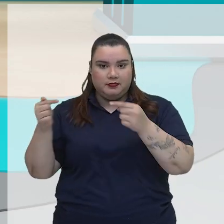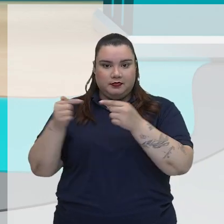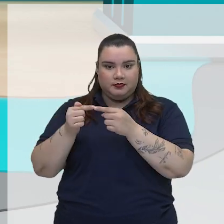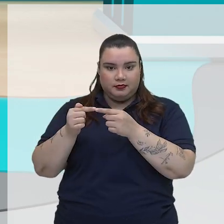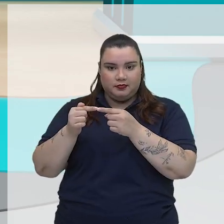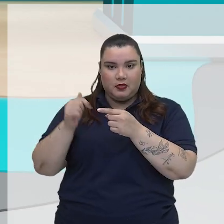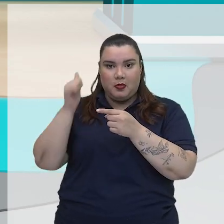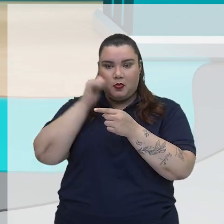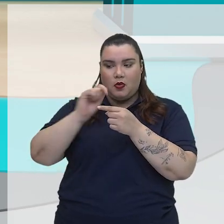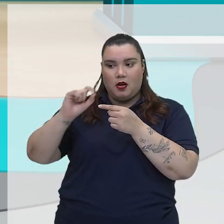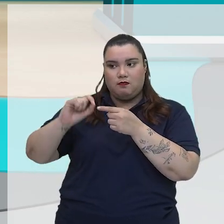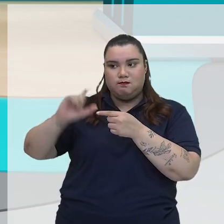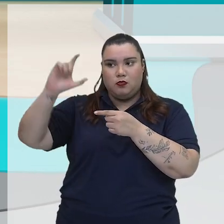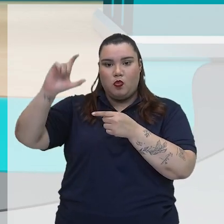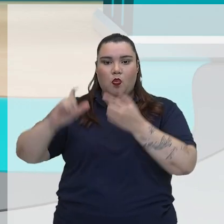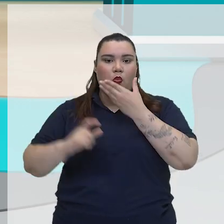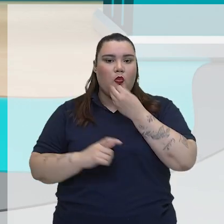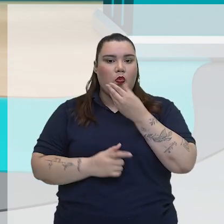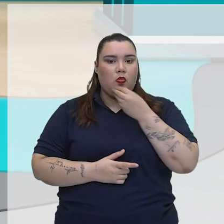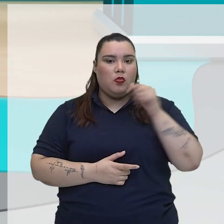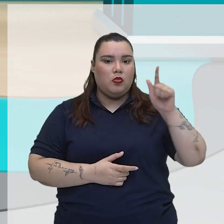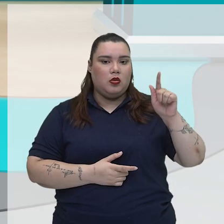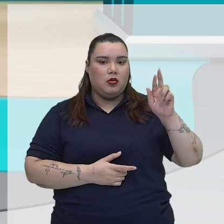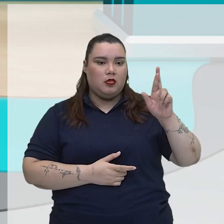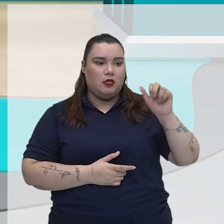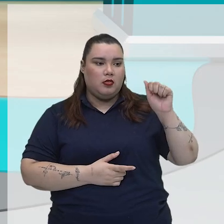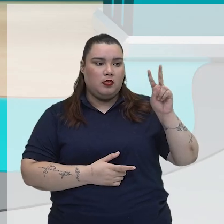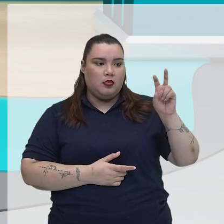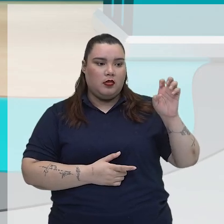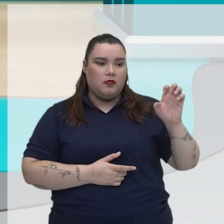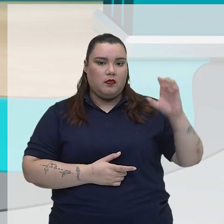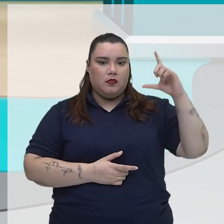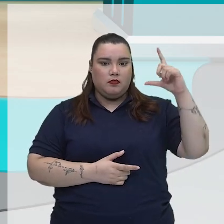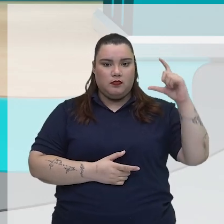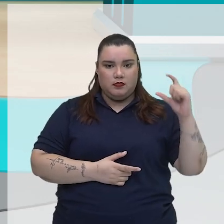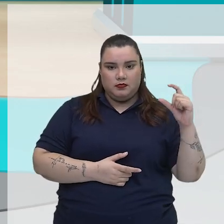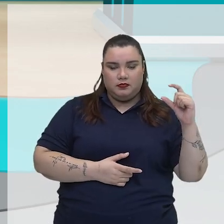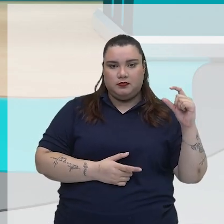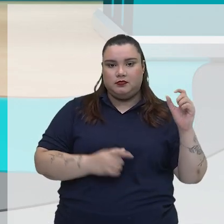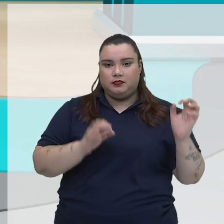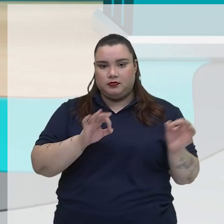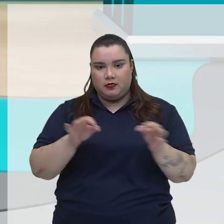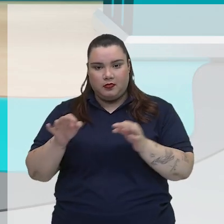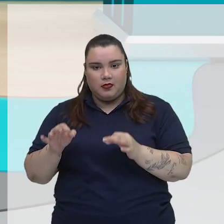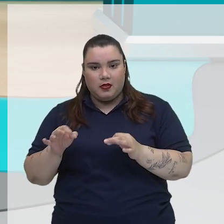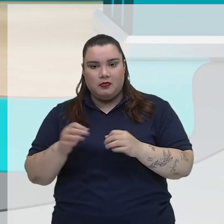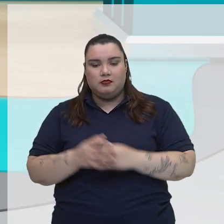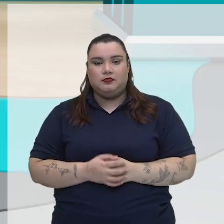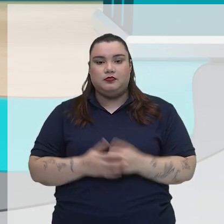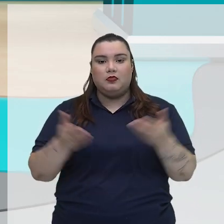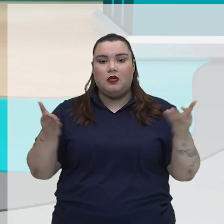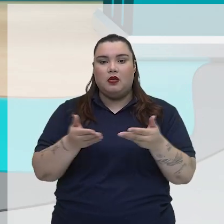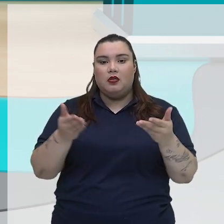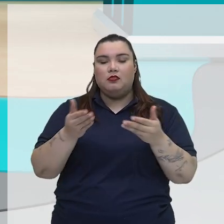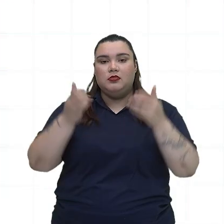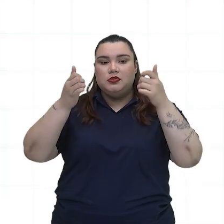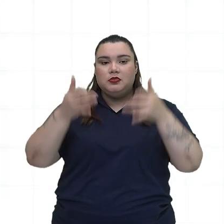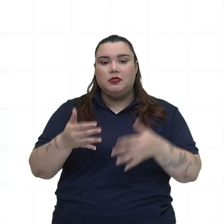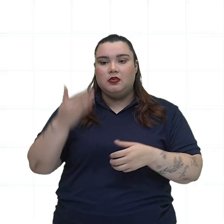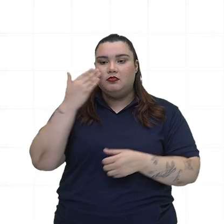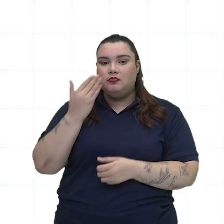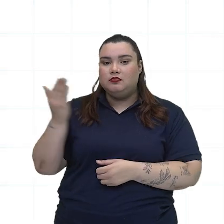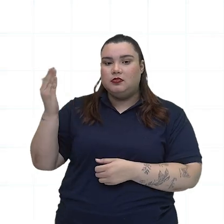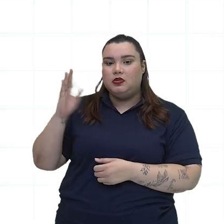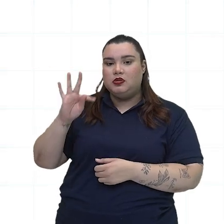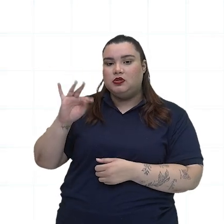ela é mais alta. E a voz do homem, ela é mais grave, então ela é mais baixa. Certo? Vamos falar agora sobre o